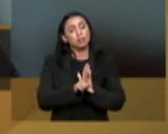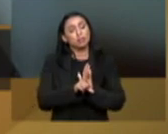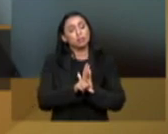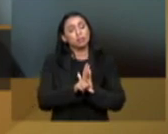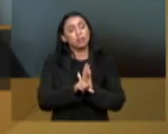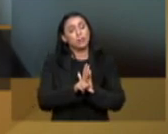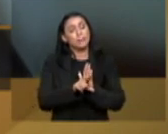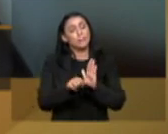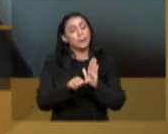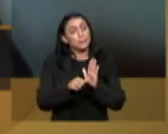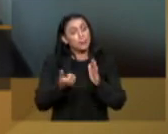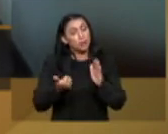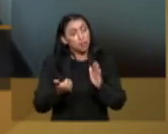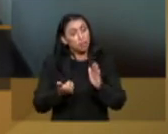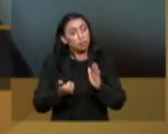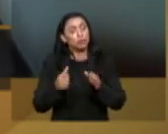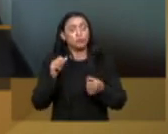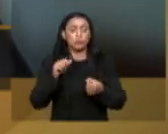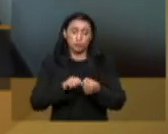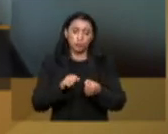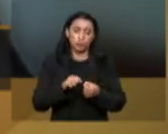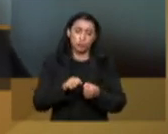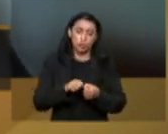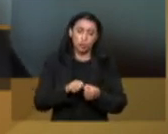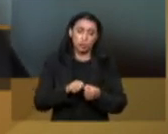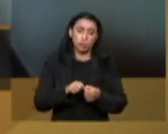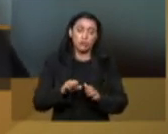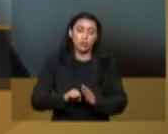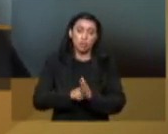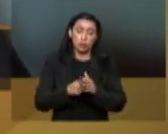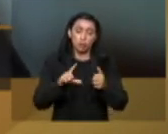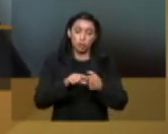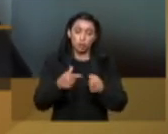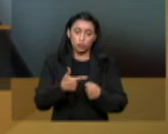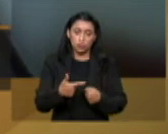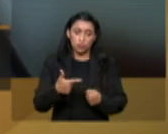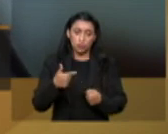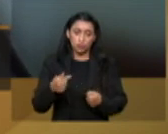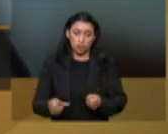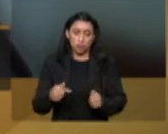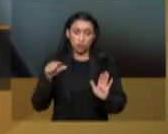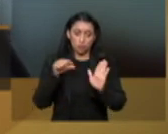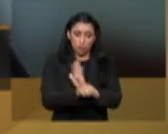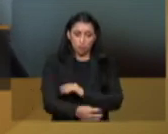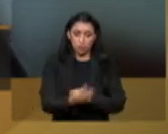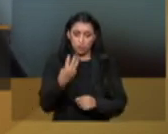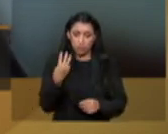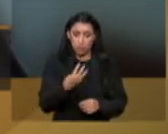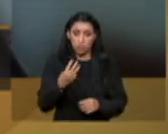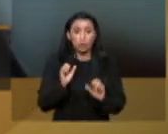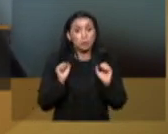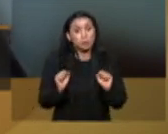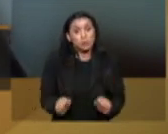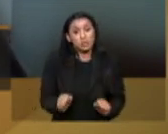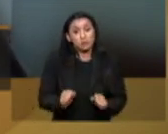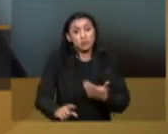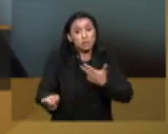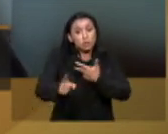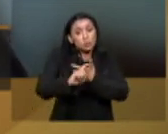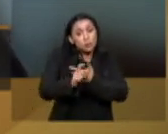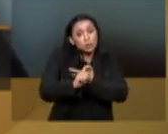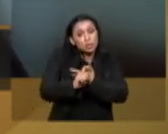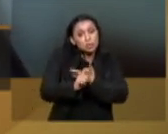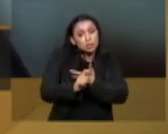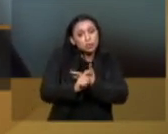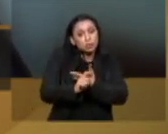o legislador, primeiro, fez por bem vedar, artigo 27, parágrafo 3º, a possibilidade de o Poder Executivo